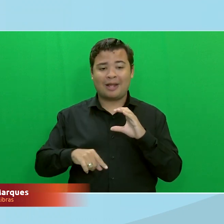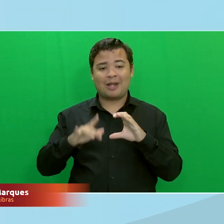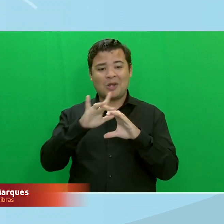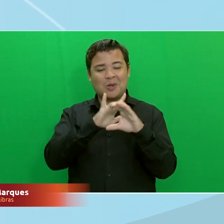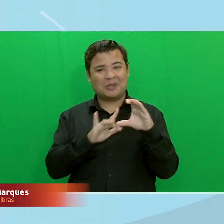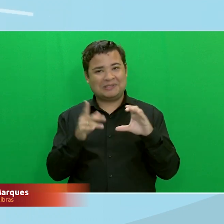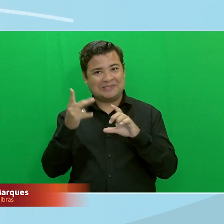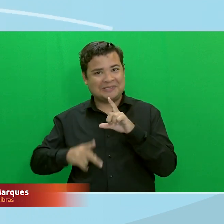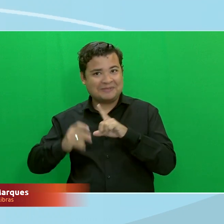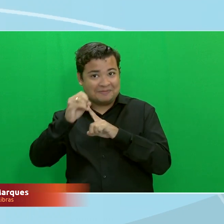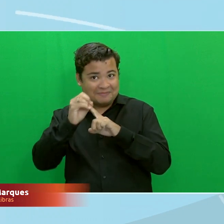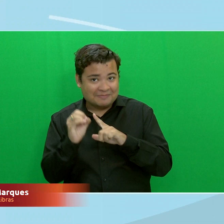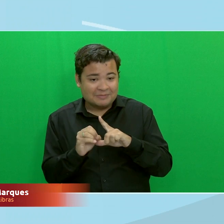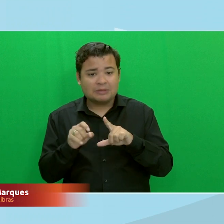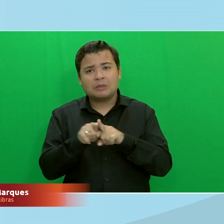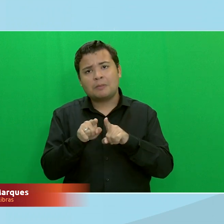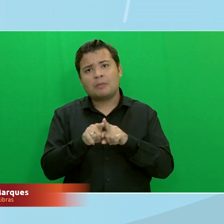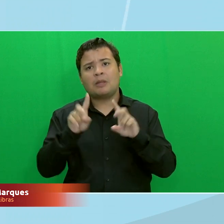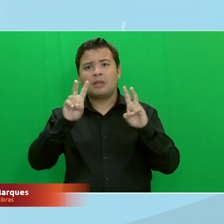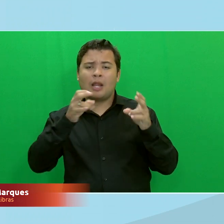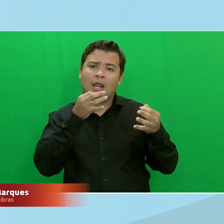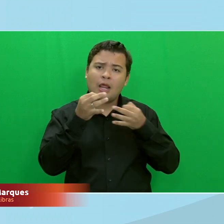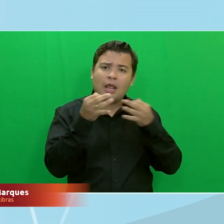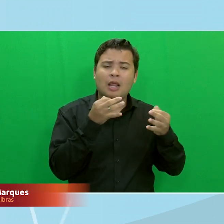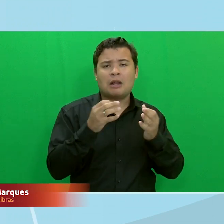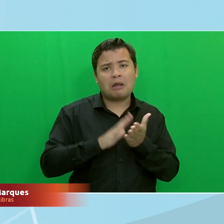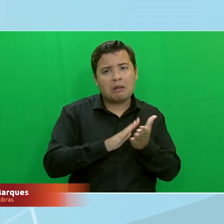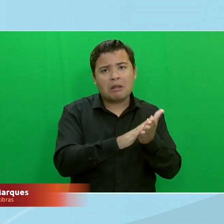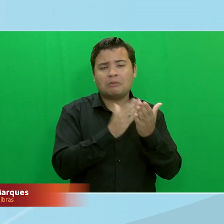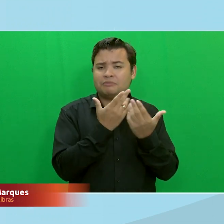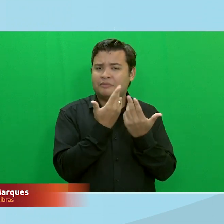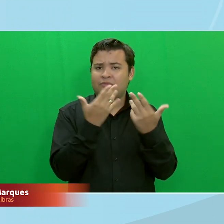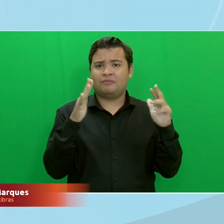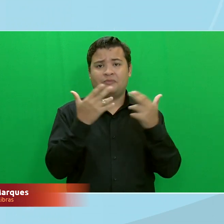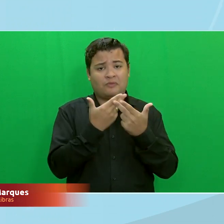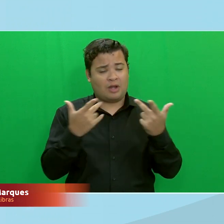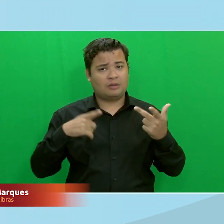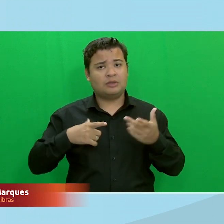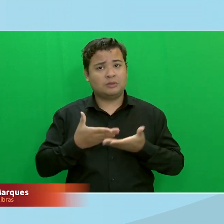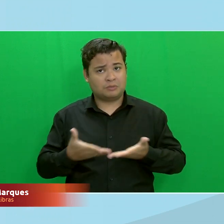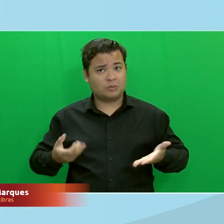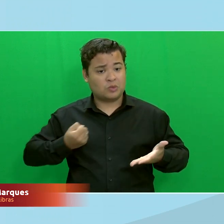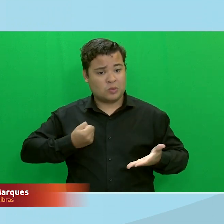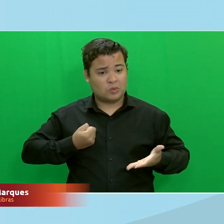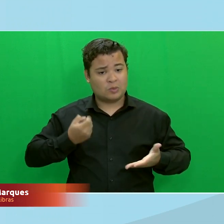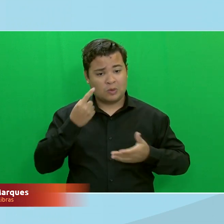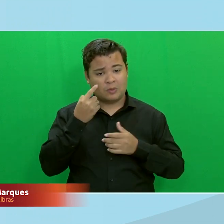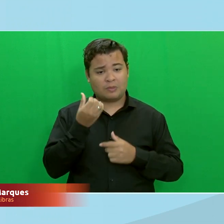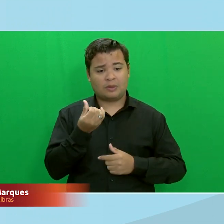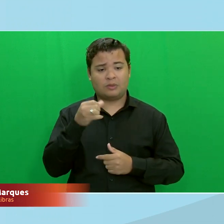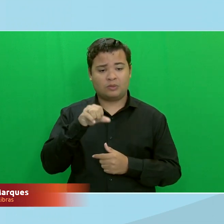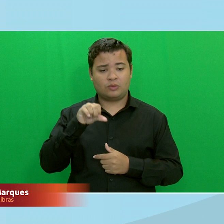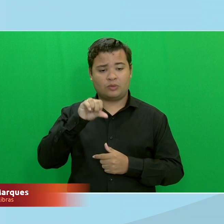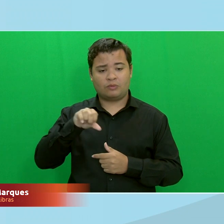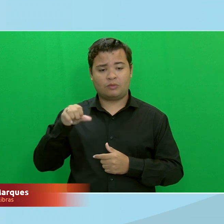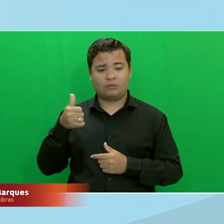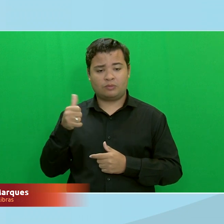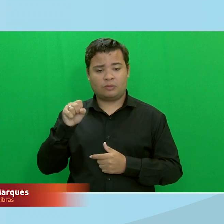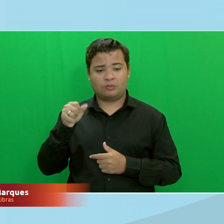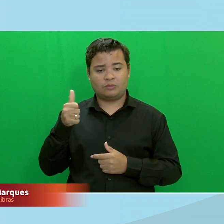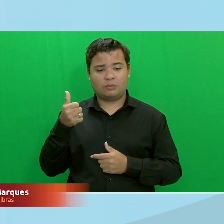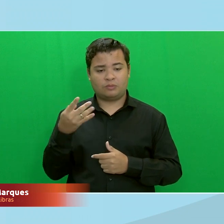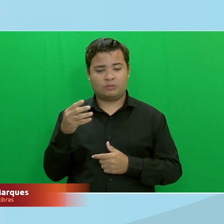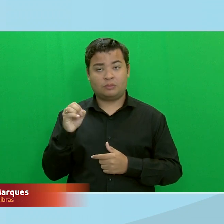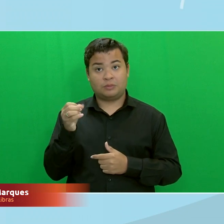com a TV UFG e mandar também suas sugestões, críticas, elogios. O número está aqui embaixo, ó. 62 99181